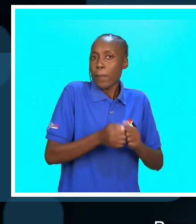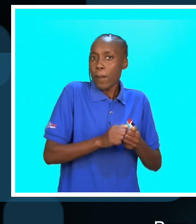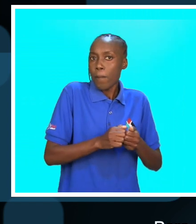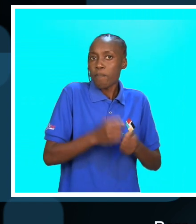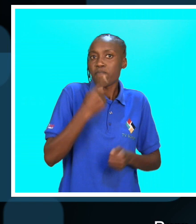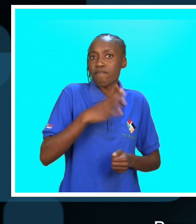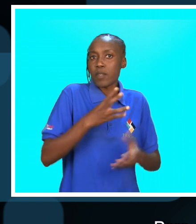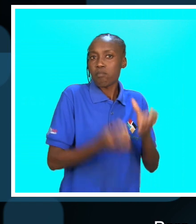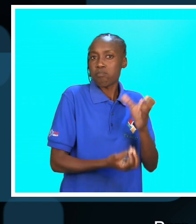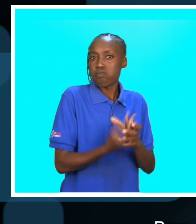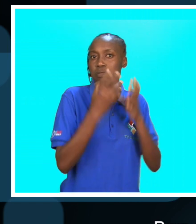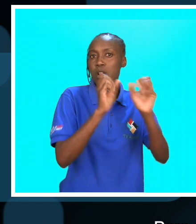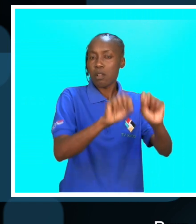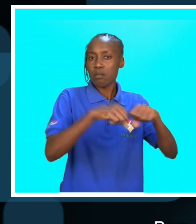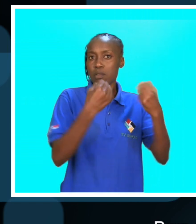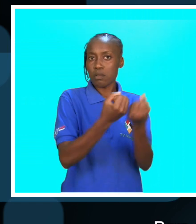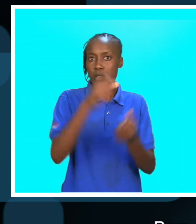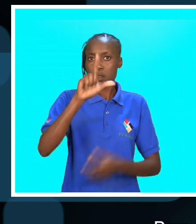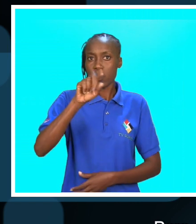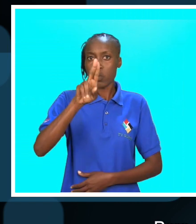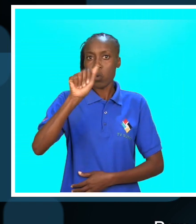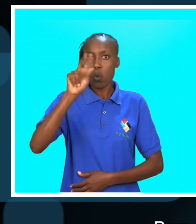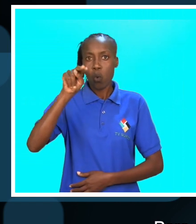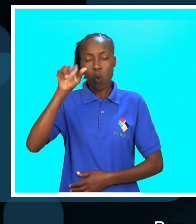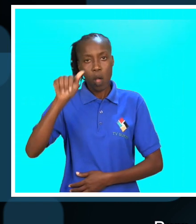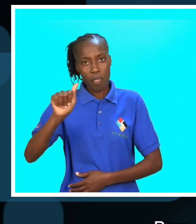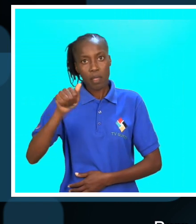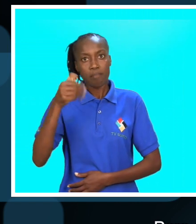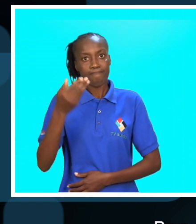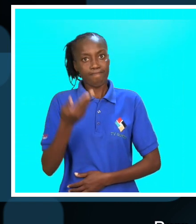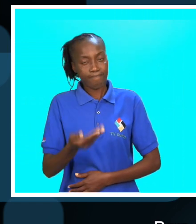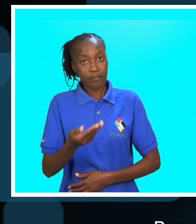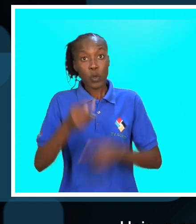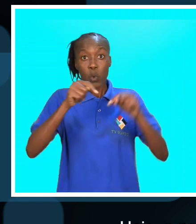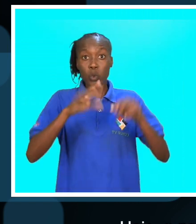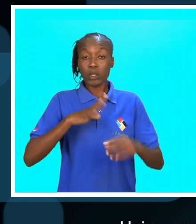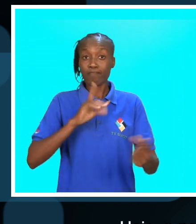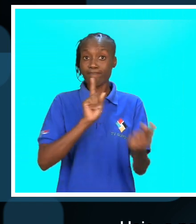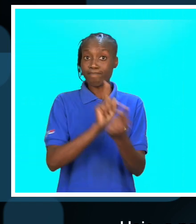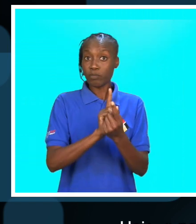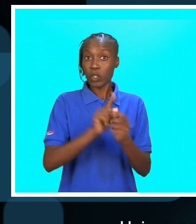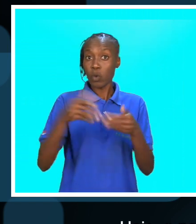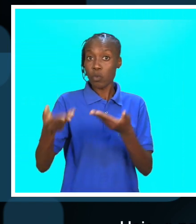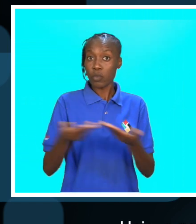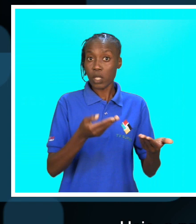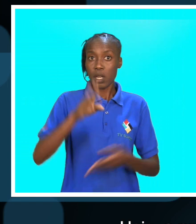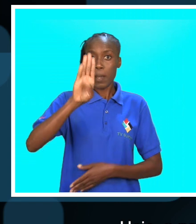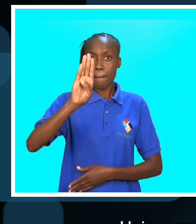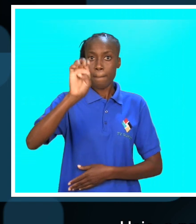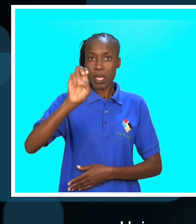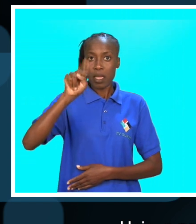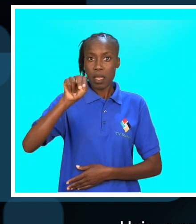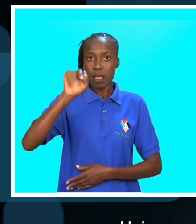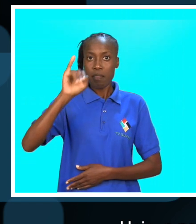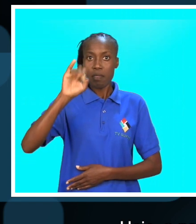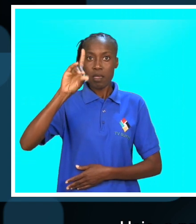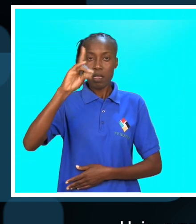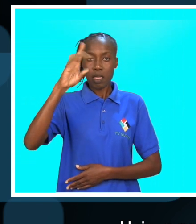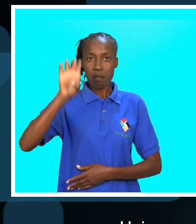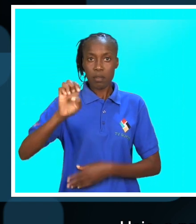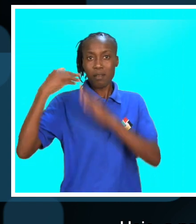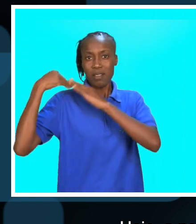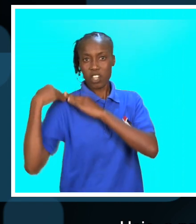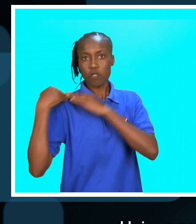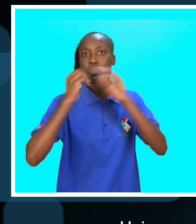este problema surge a cooperativa Luana Semeia Sorriso. Hoje, a nossa convidada é Benilde Murana,